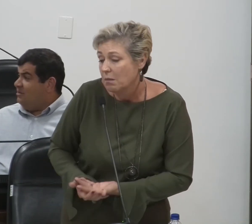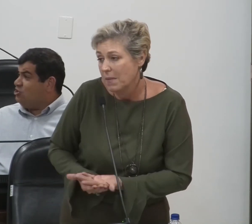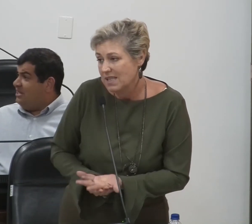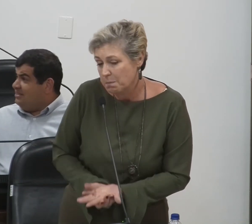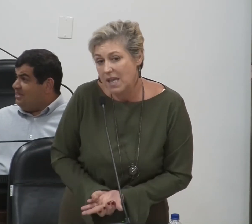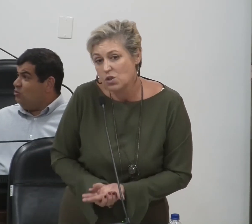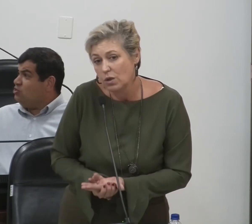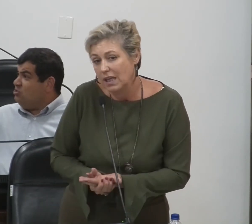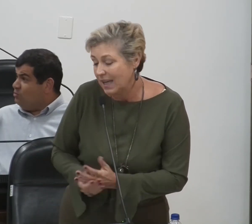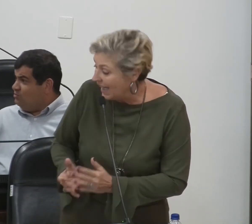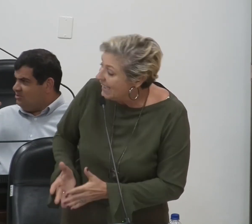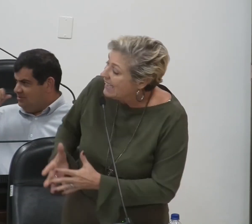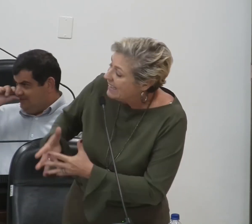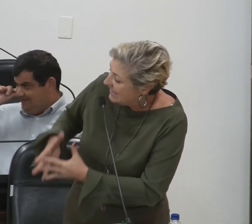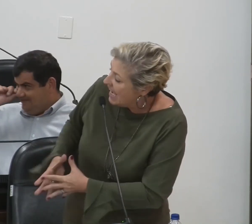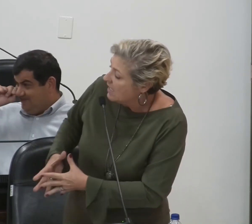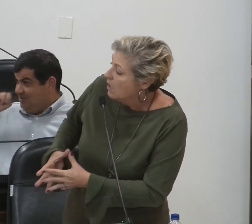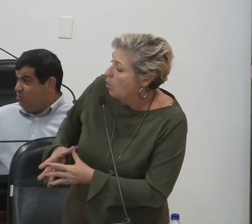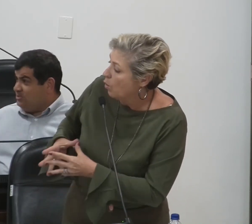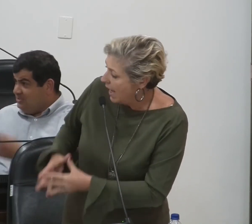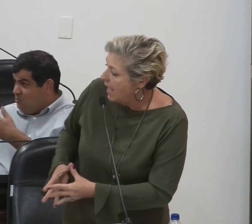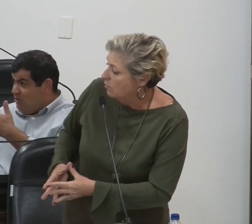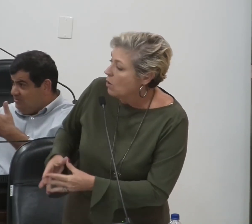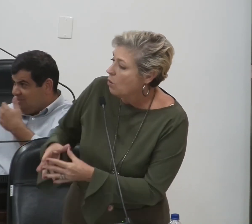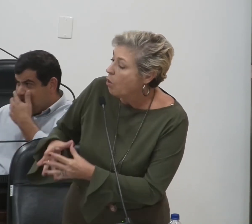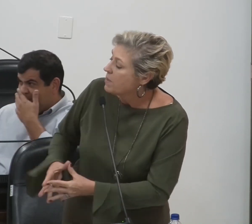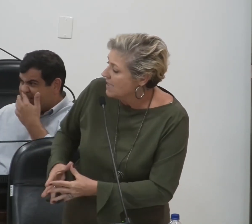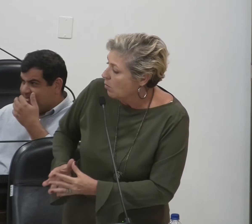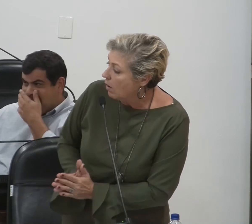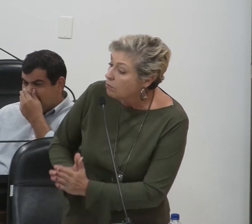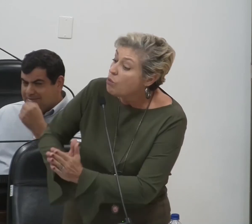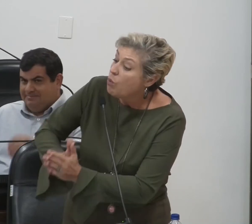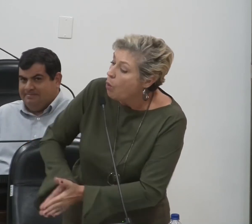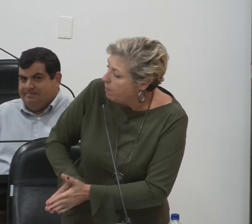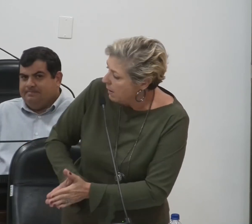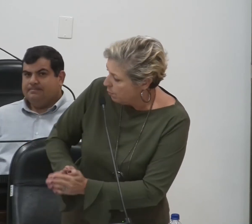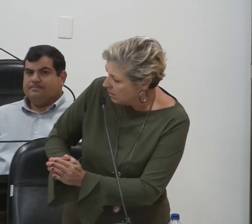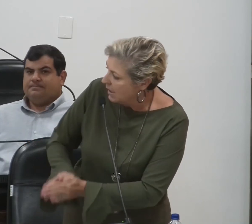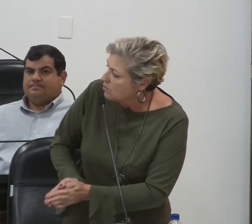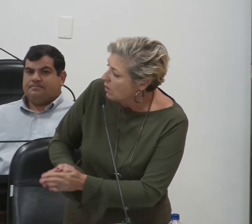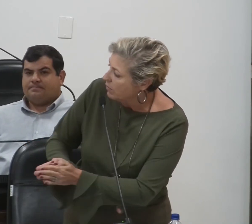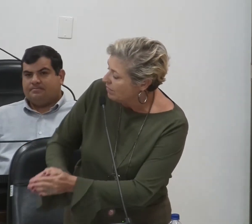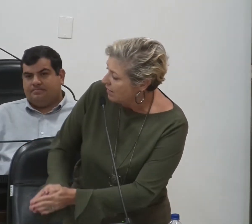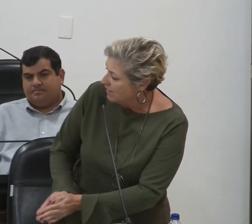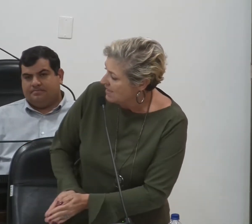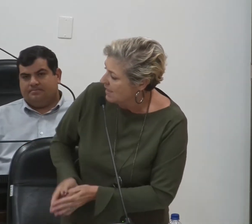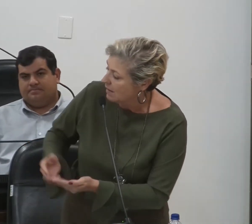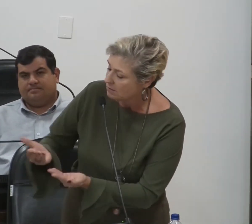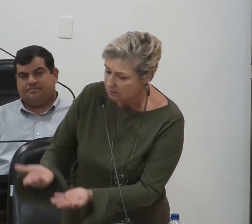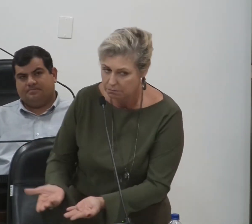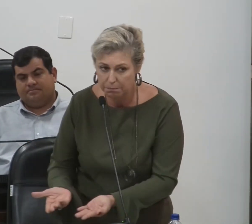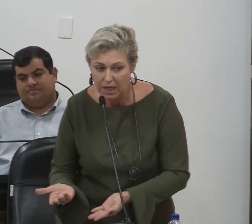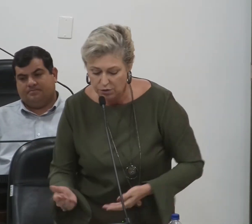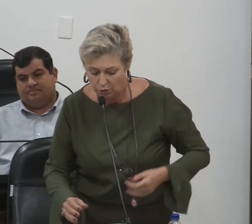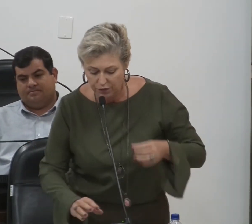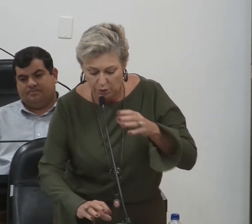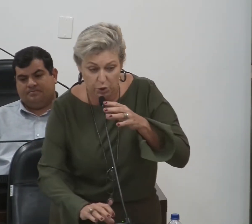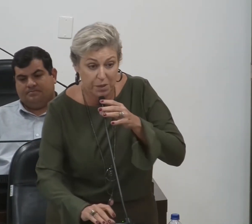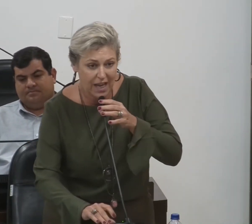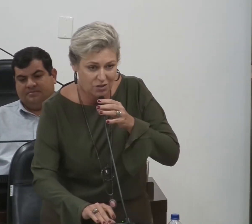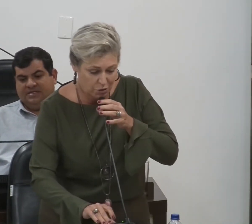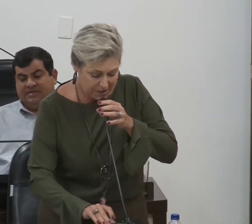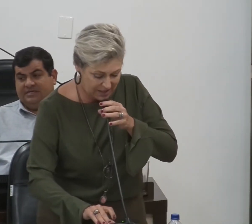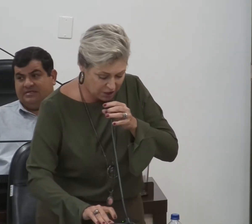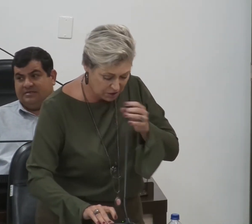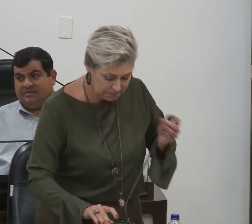mudança. Mas peço que aquele que tem horário com o psicólogo cumpra, porque isso é o que vai fazer bem ao seu filho.